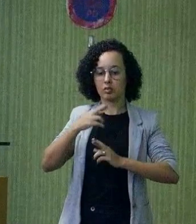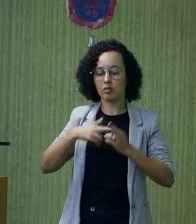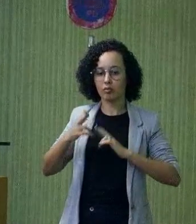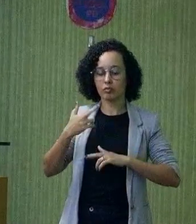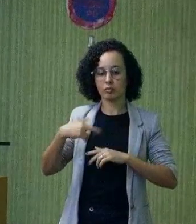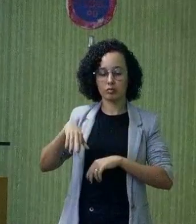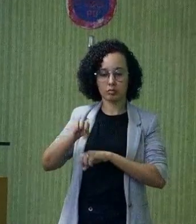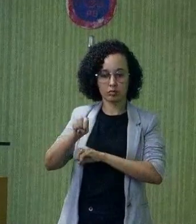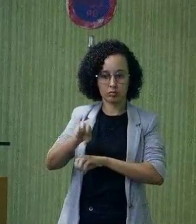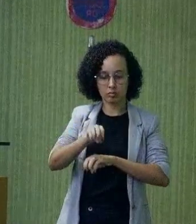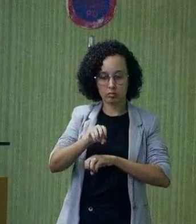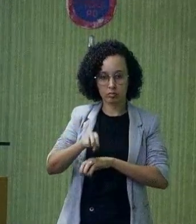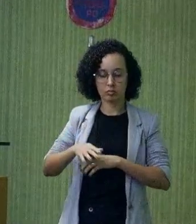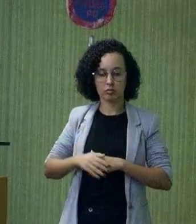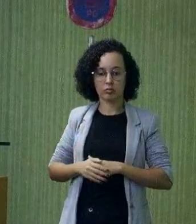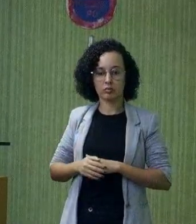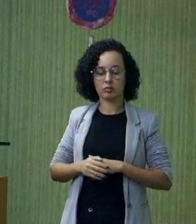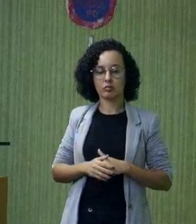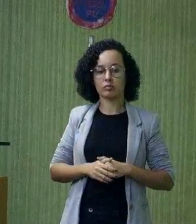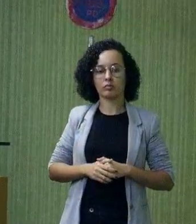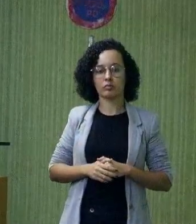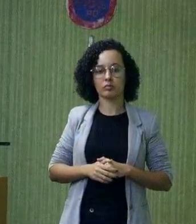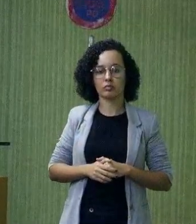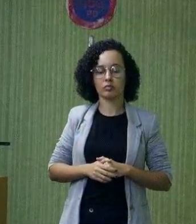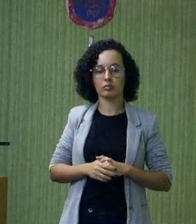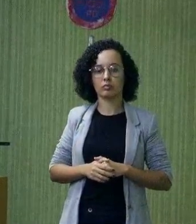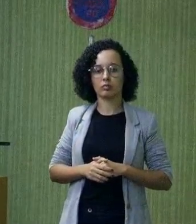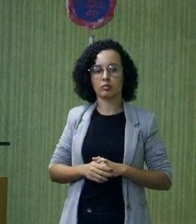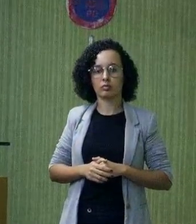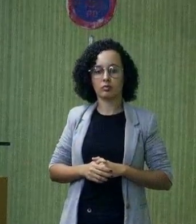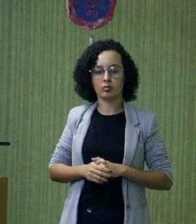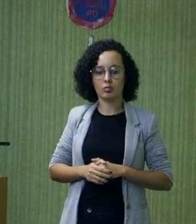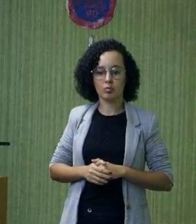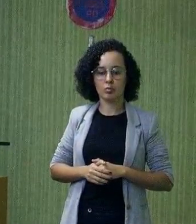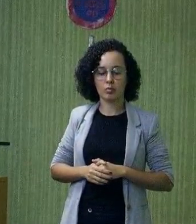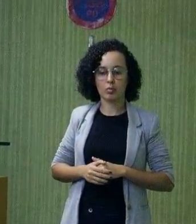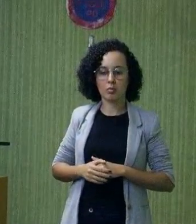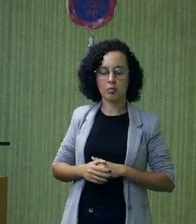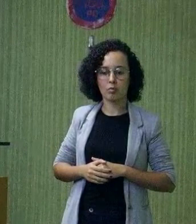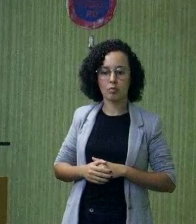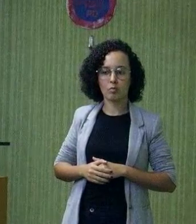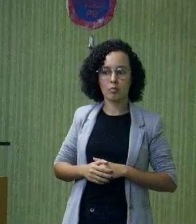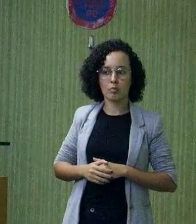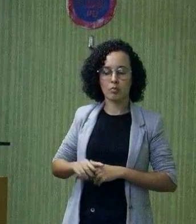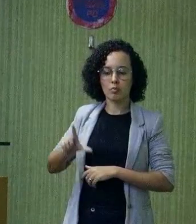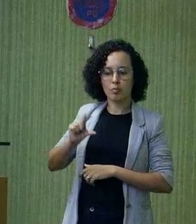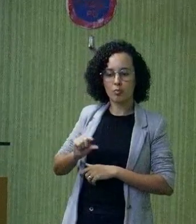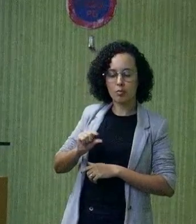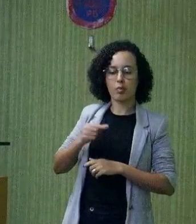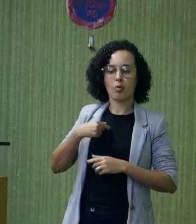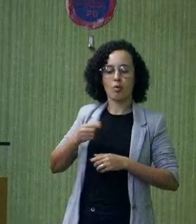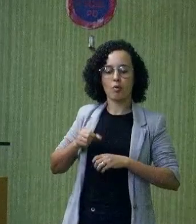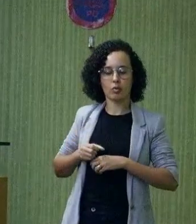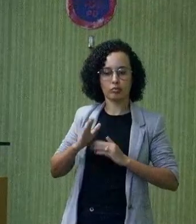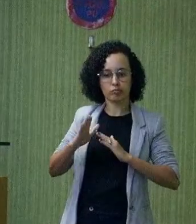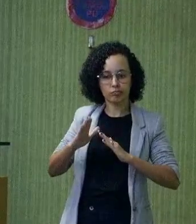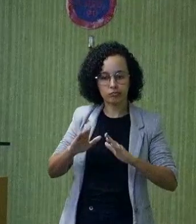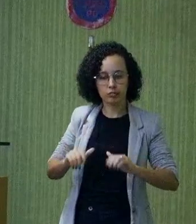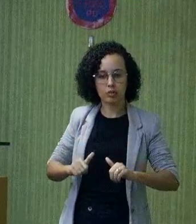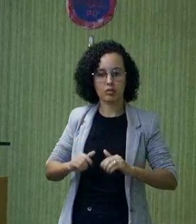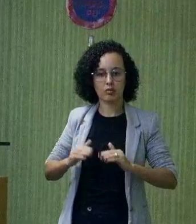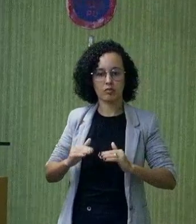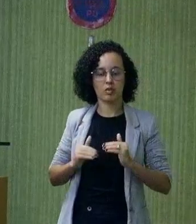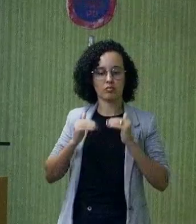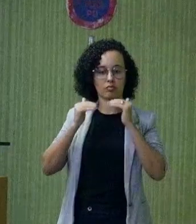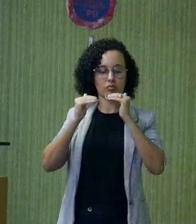que trouxe poucas vamos dizer assim eh avanços do ponto de vista de um plano nacional de educação Lembrando que